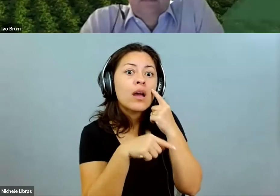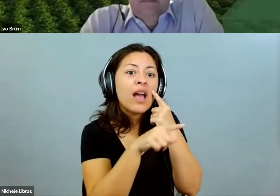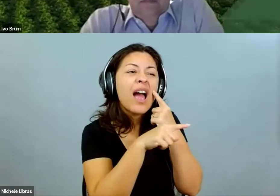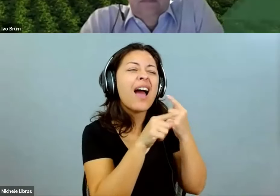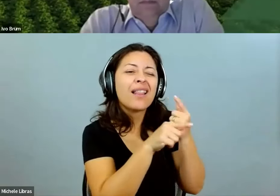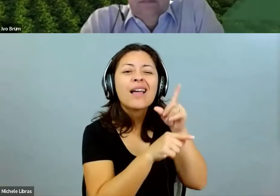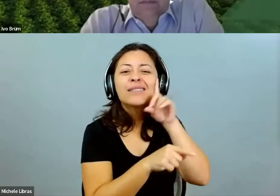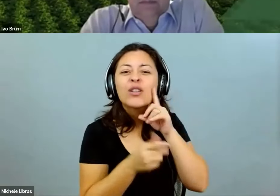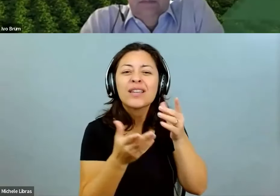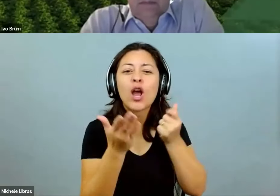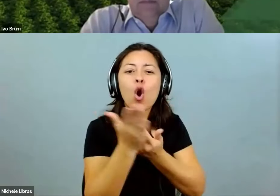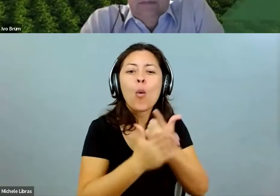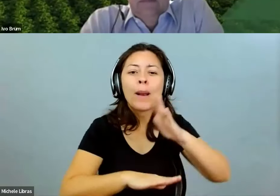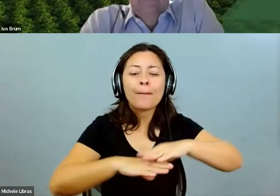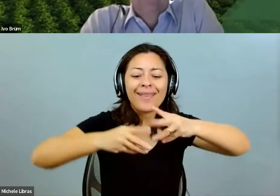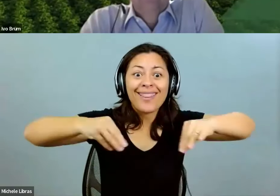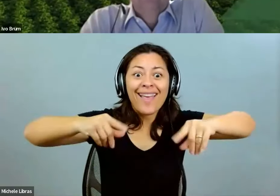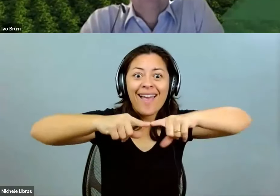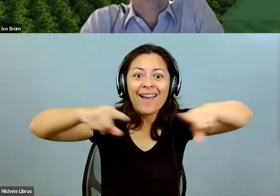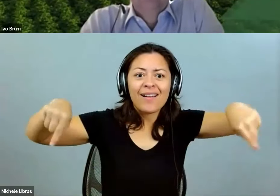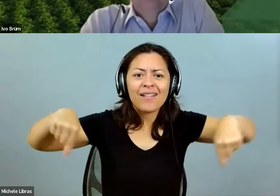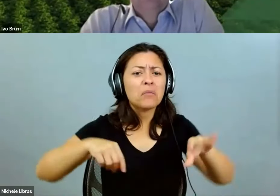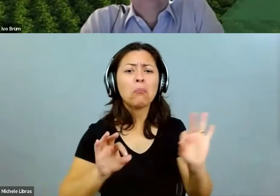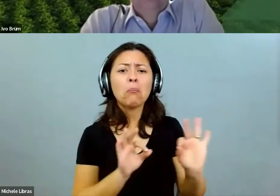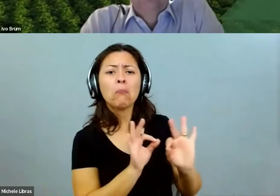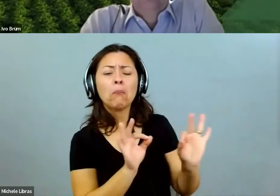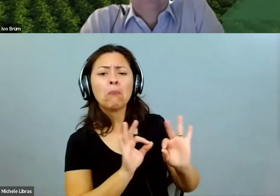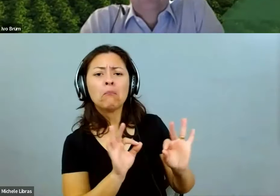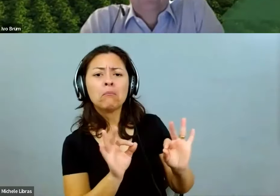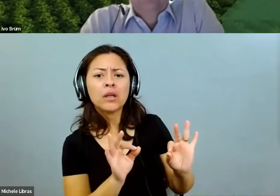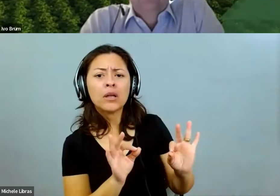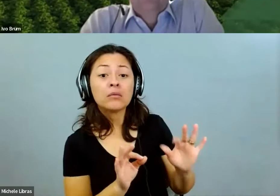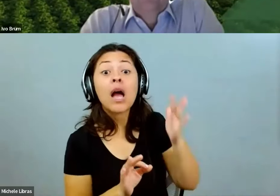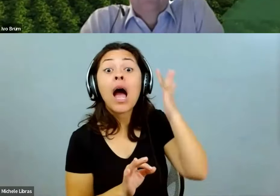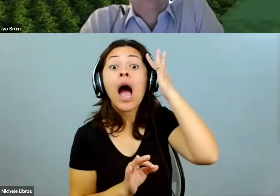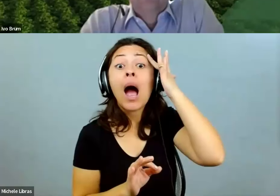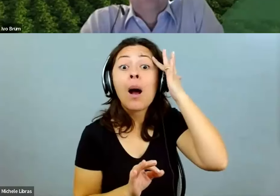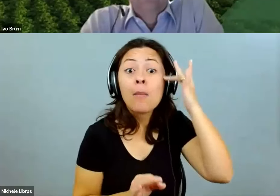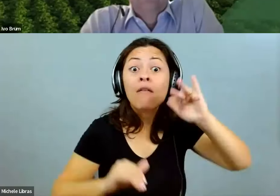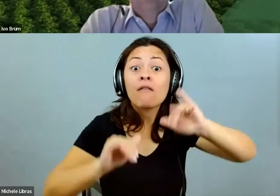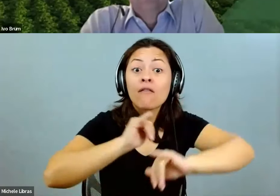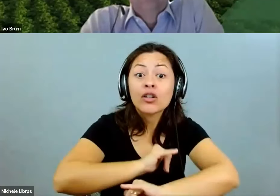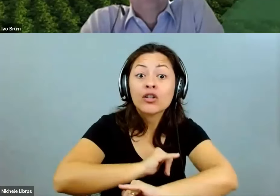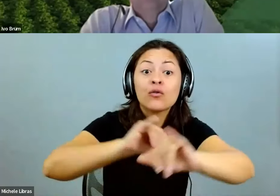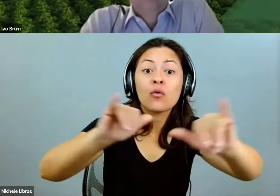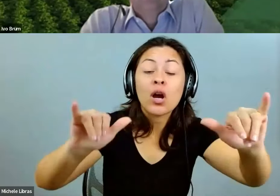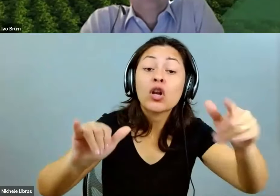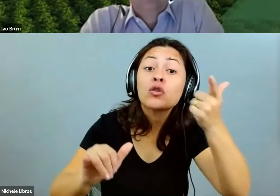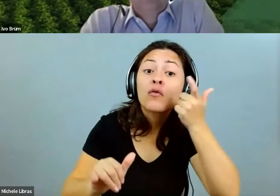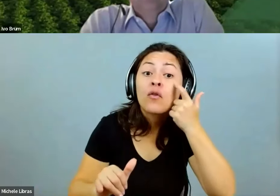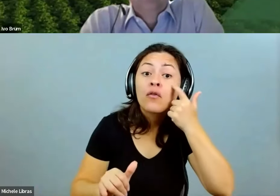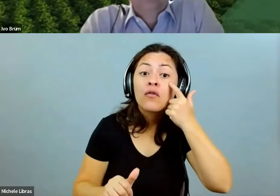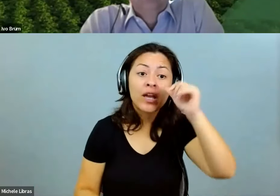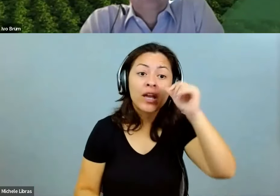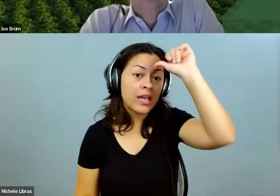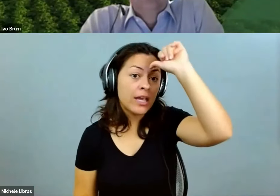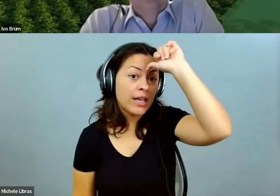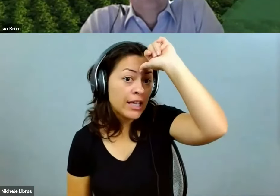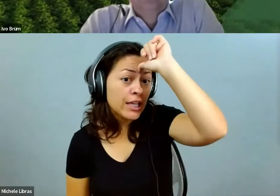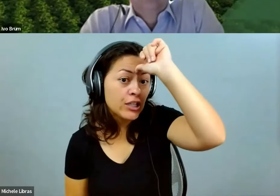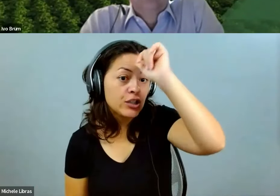Unidos vamos ver agora amanhã o usa vai divulgar o o dado internacional então ver como é que vai ser a área plantada na na Índia na China mas o preço